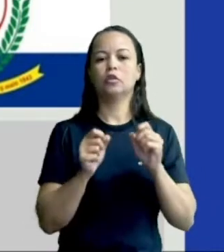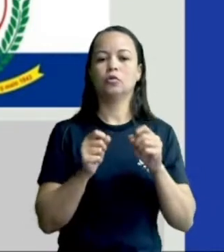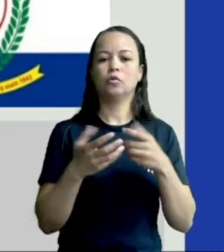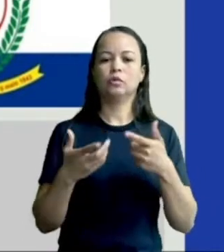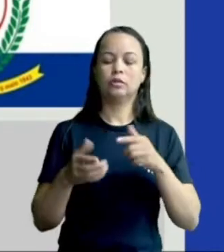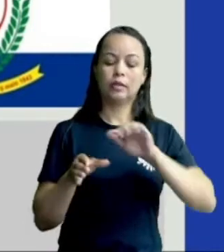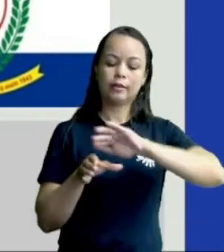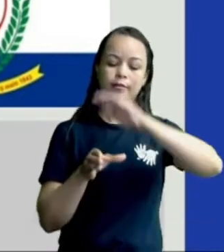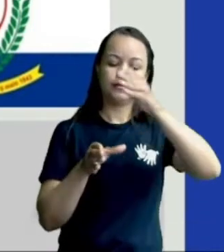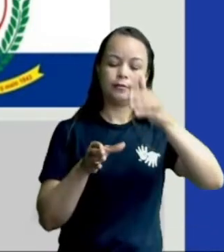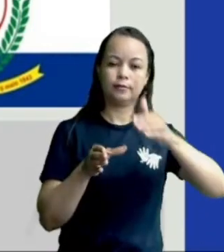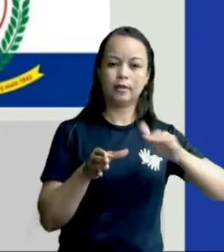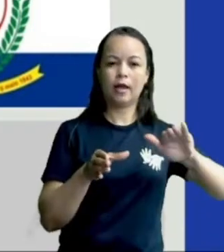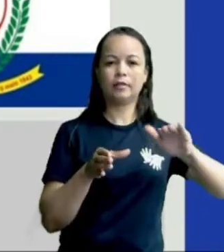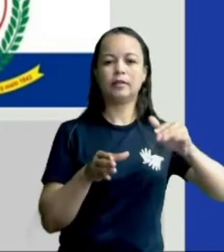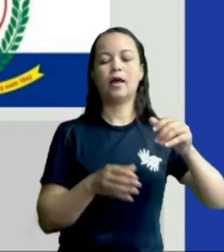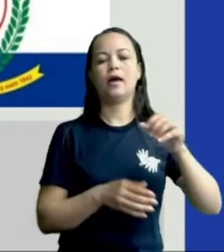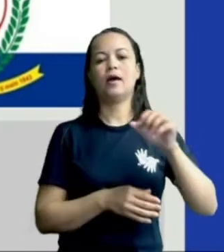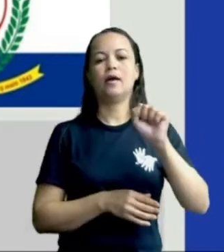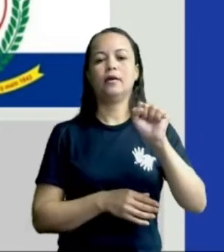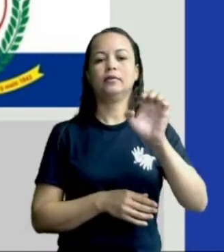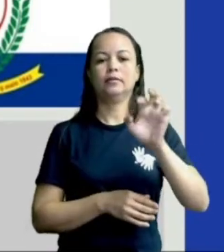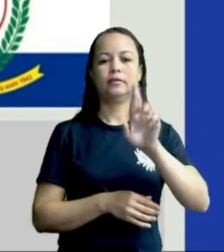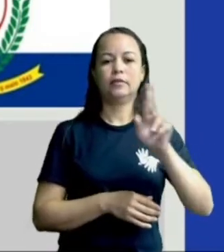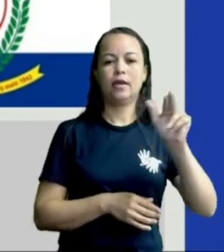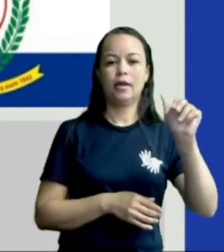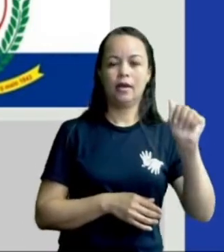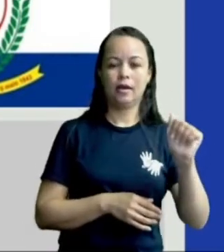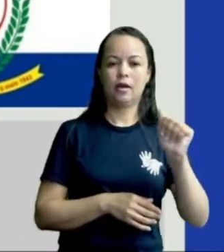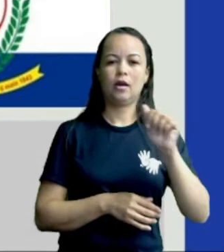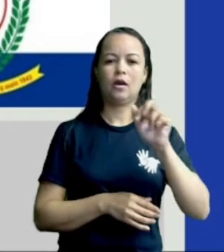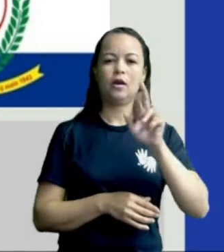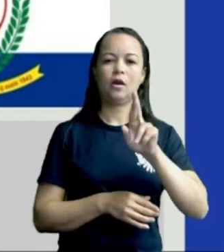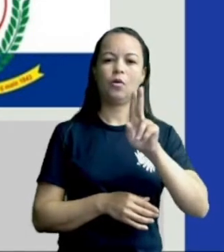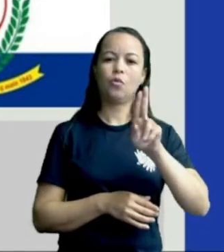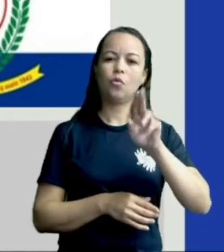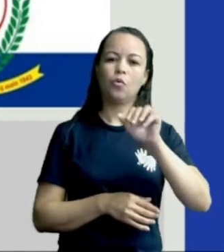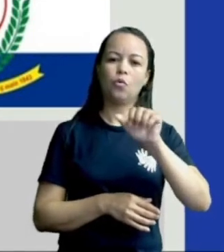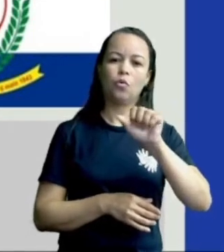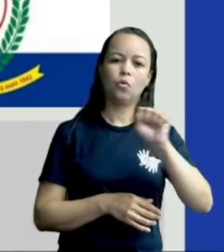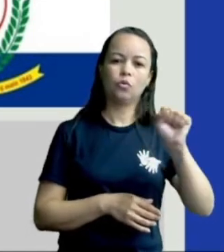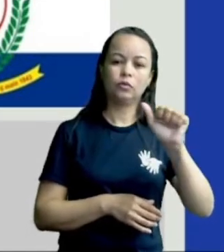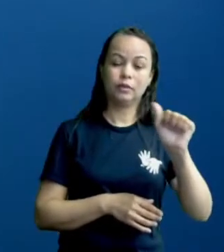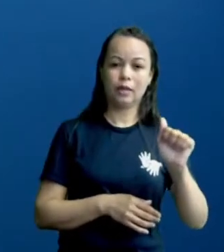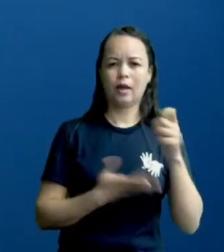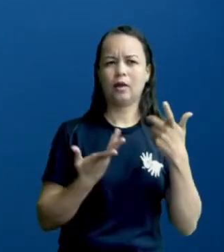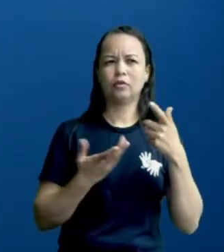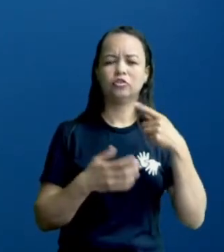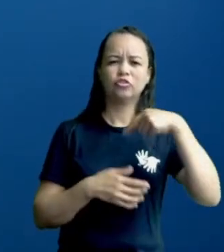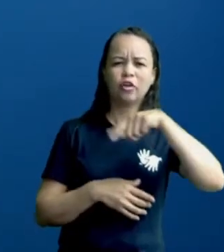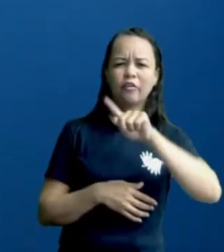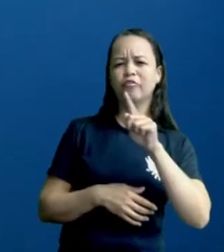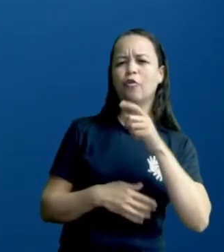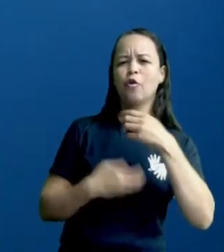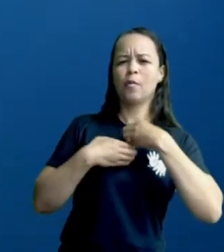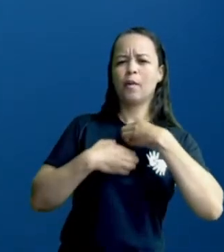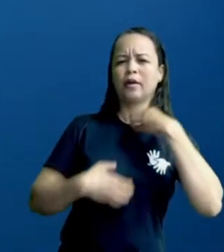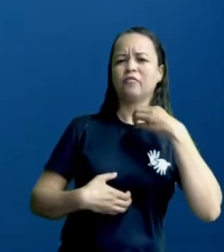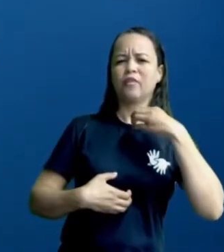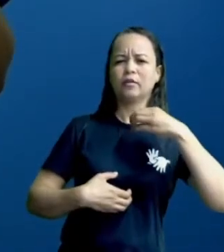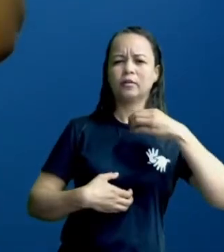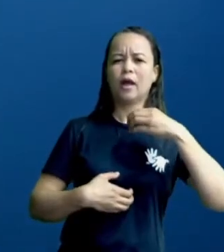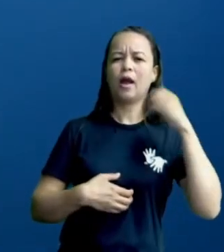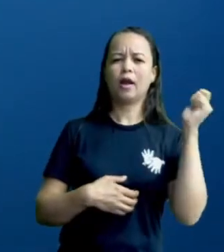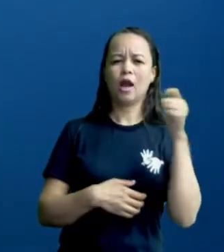da Serra da Russas. Quem aqui já foi lá para o lado de Gravatá, Caruaru? Pronto, você não passa pela Serra das